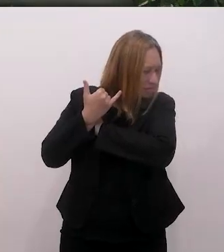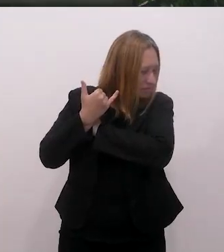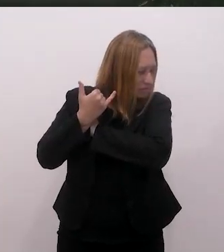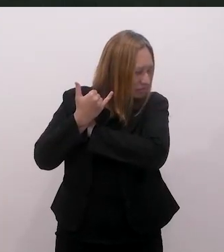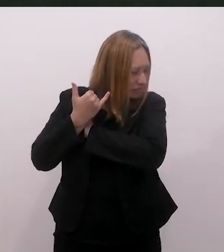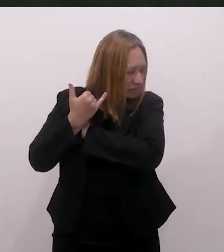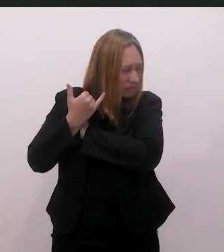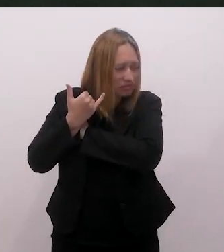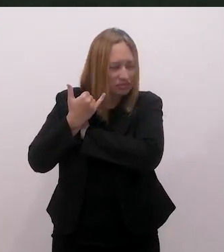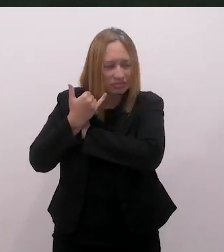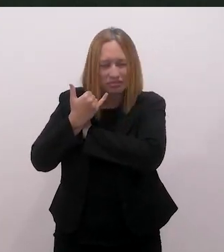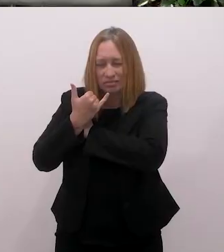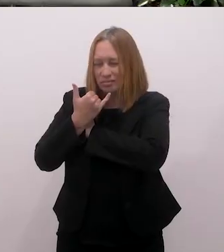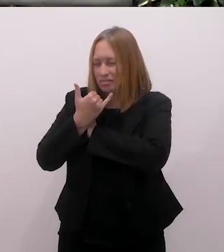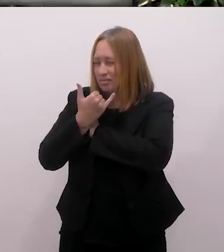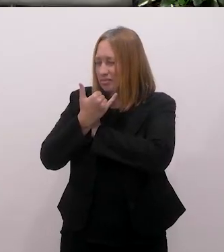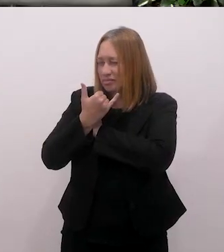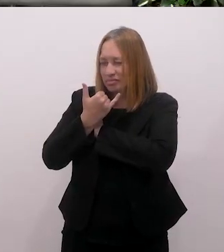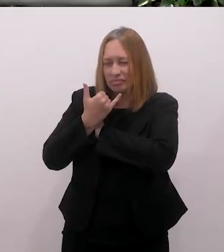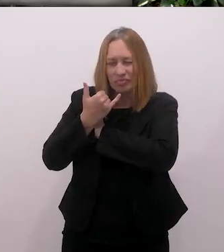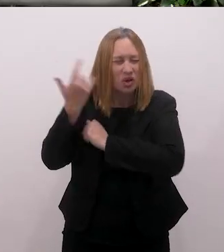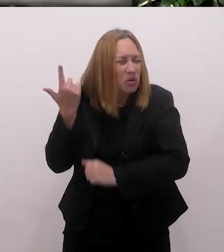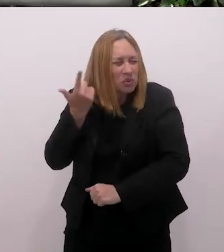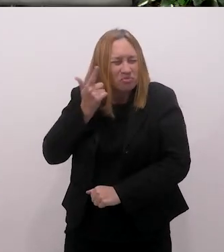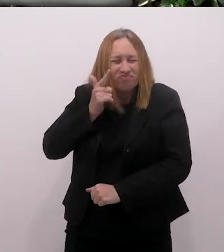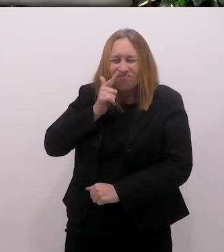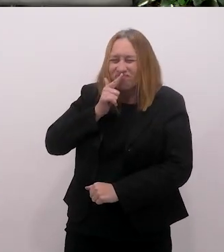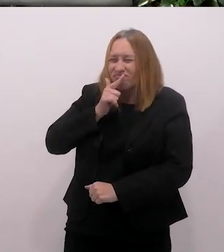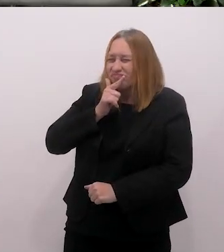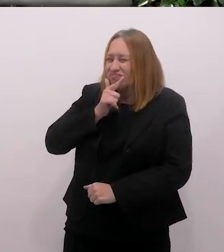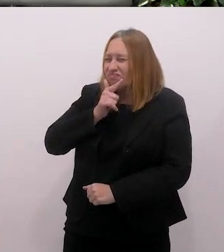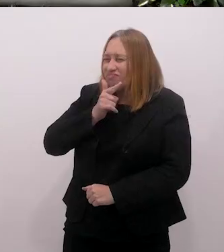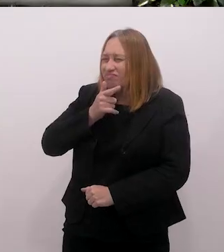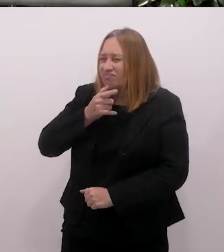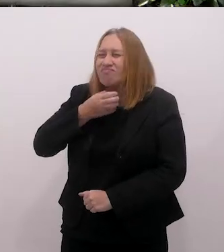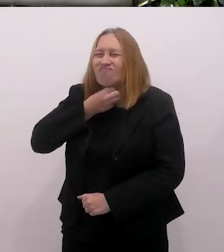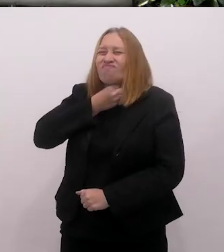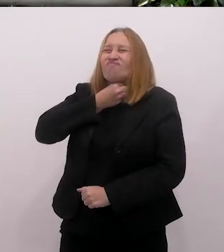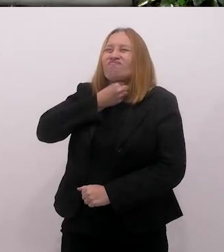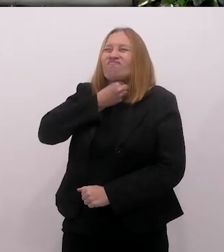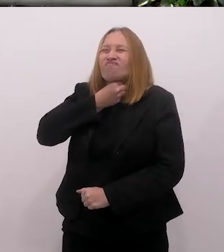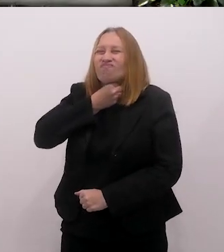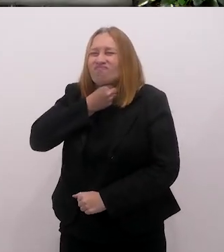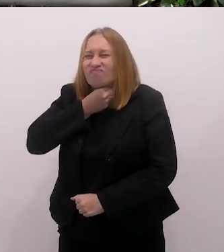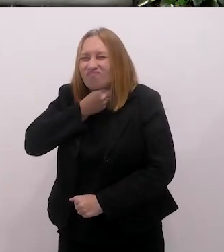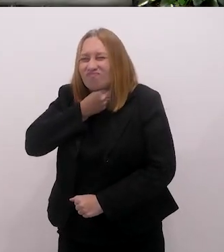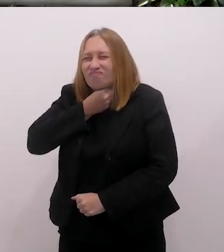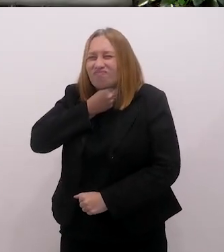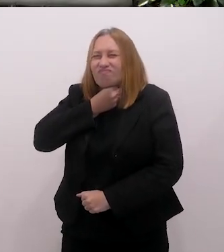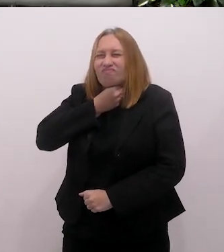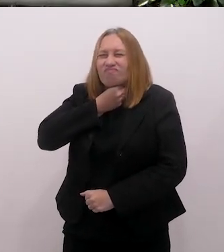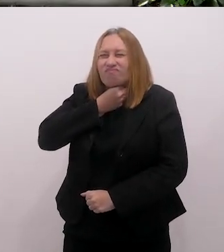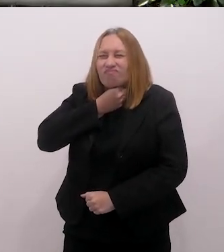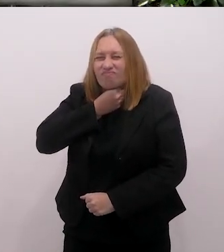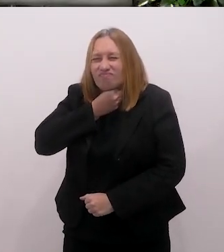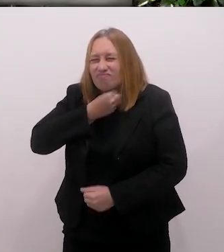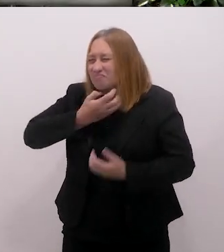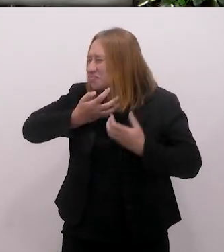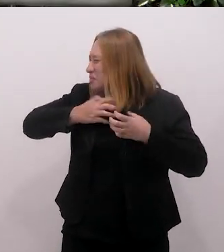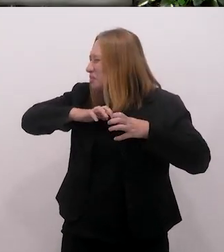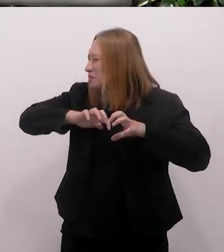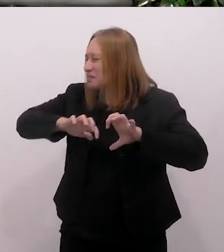e entregou o que não conseguiu conter, o que não